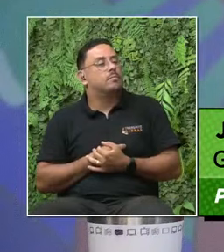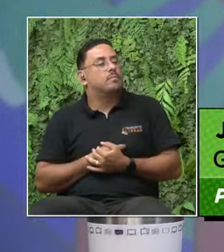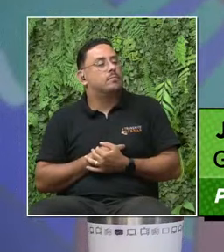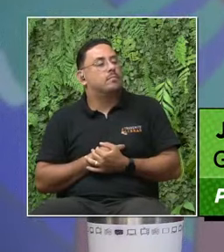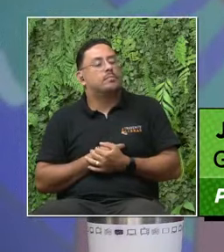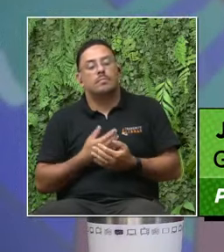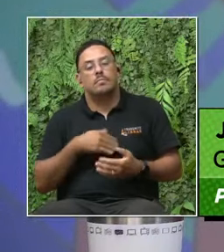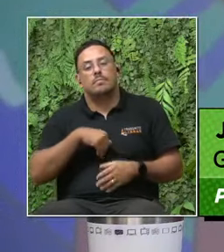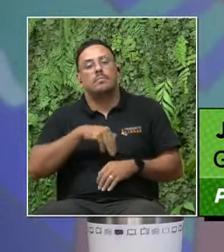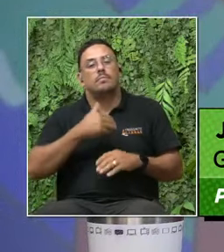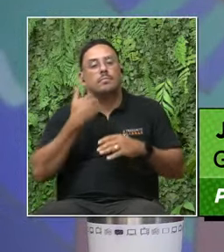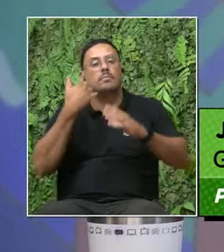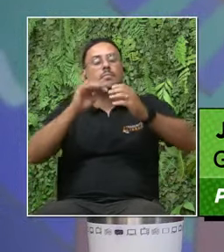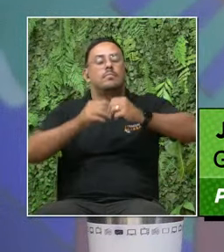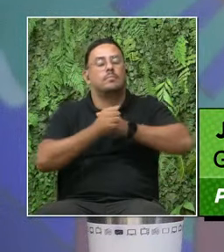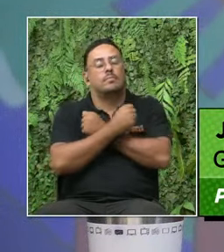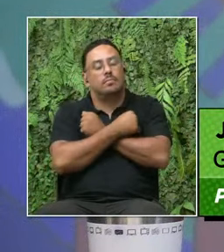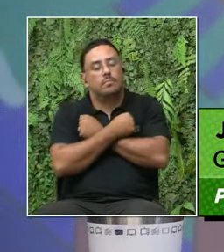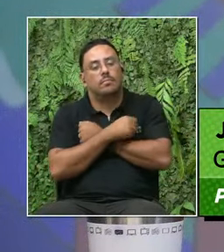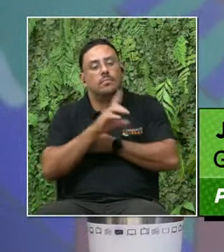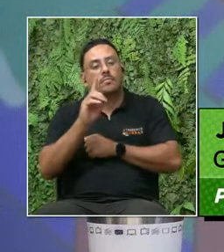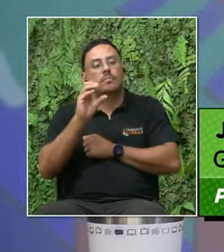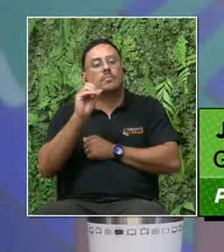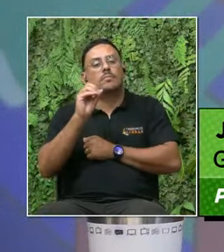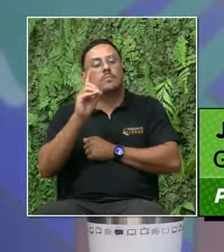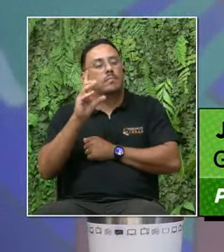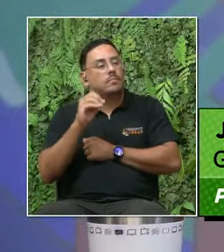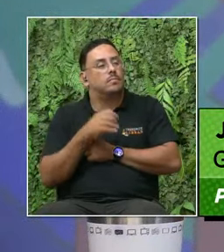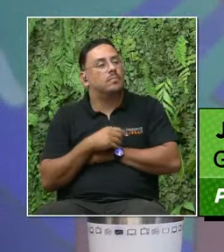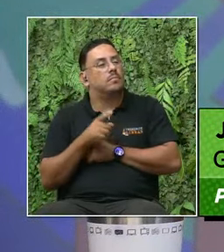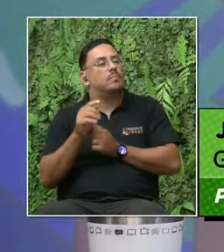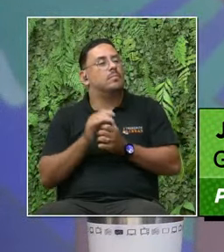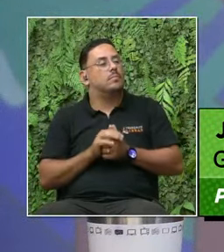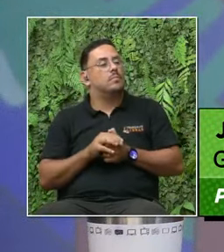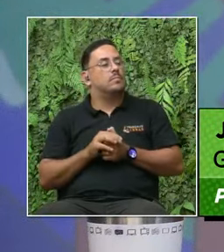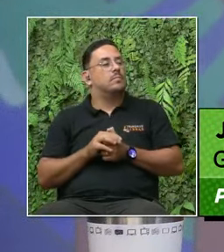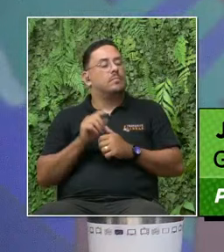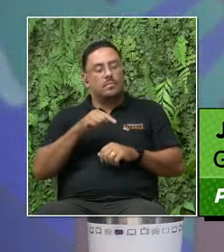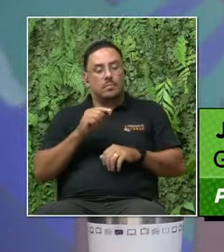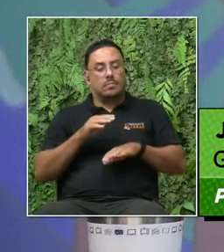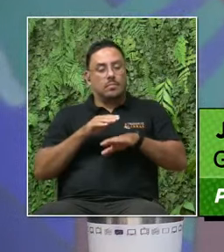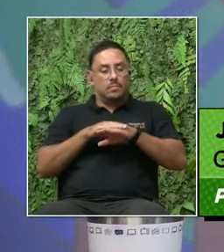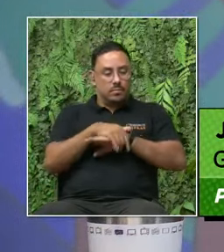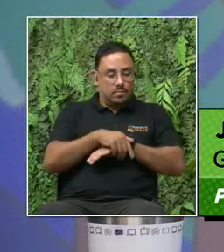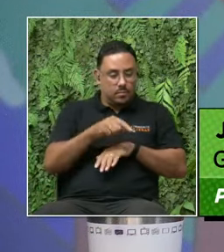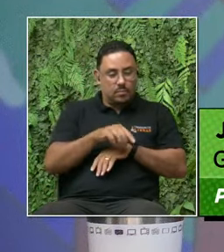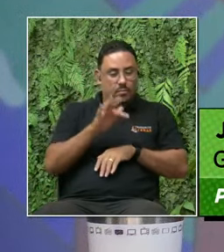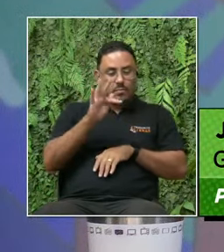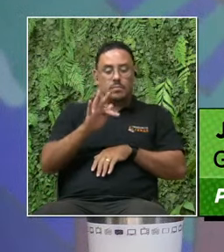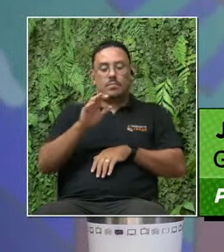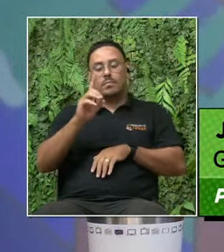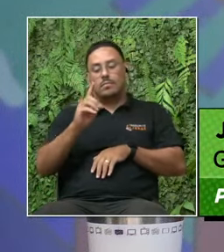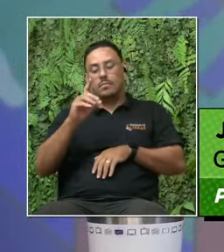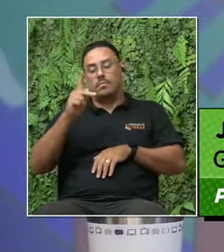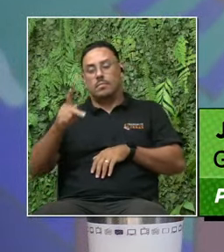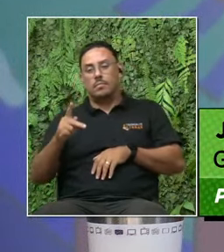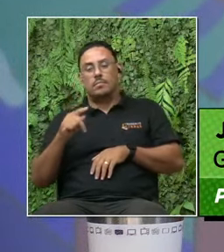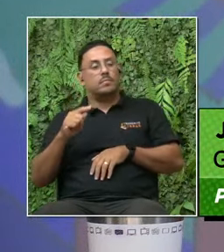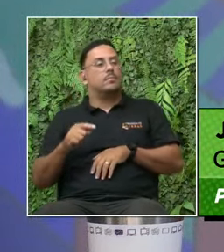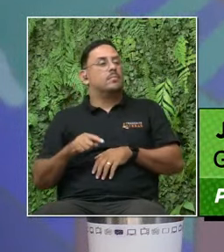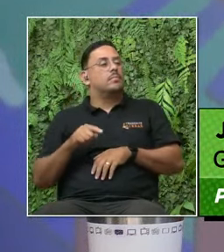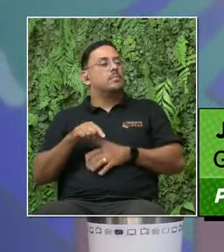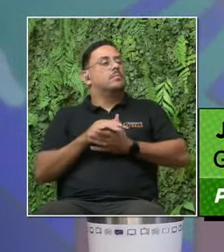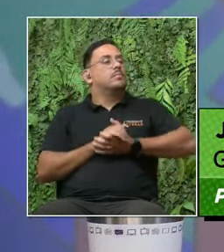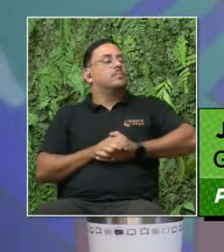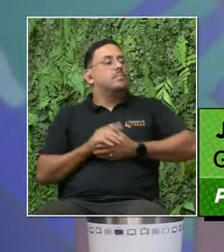mandar um abraço especial pro meu amigo Dodô domínico que tá Tod toda a noite comigo aqui no fdp a a partir das 8 horas da